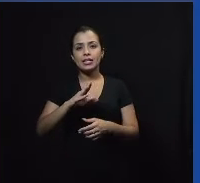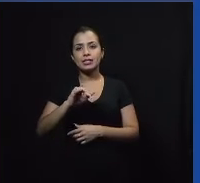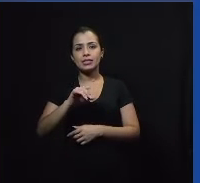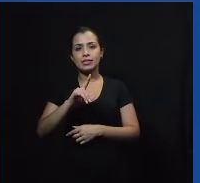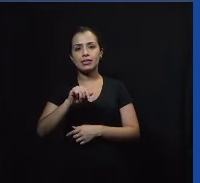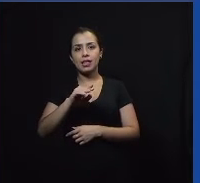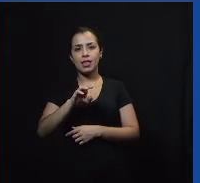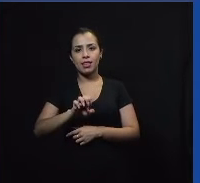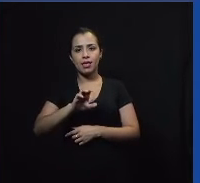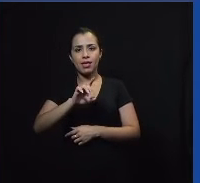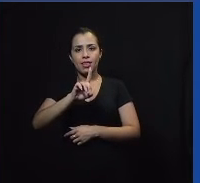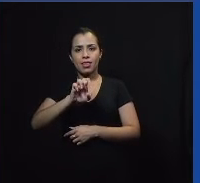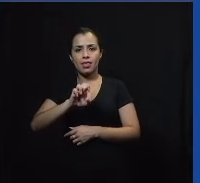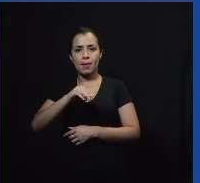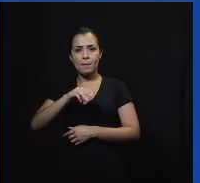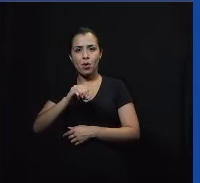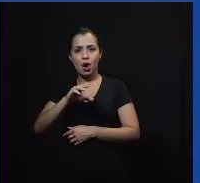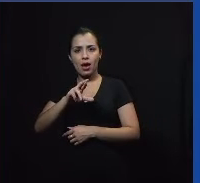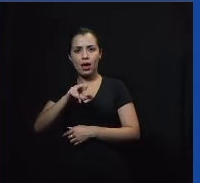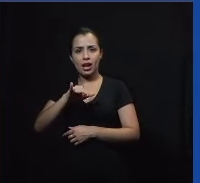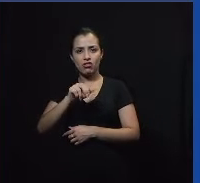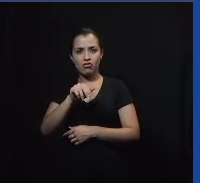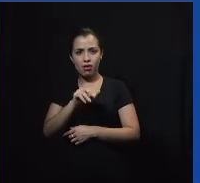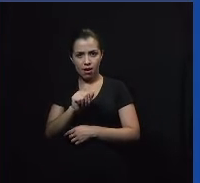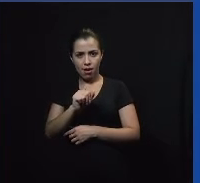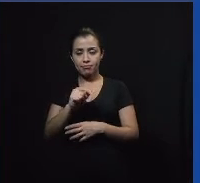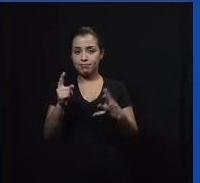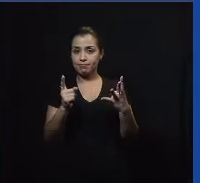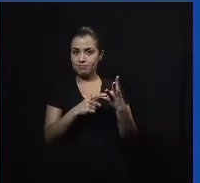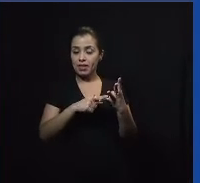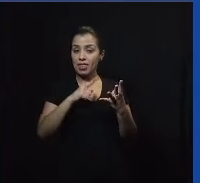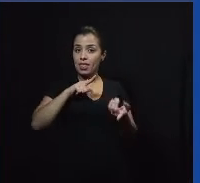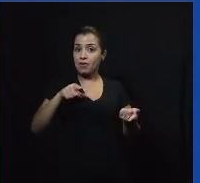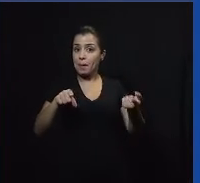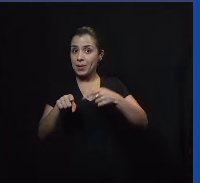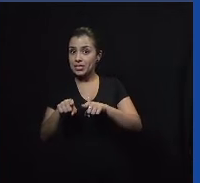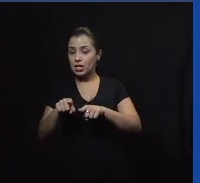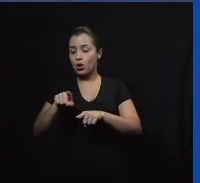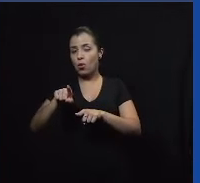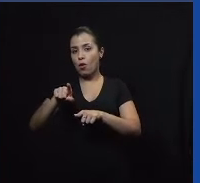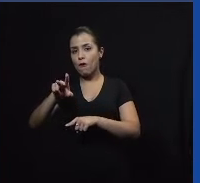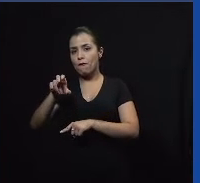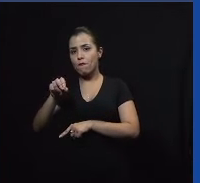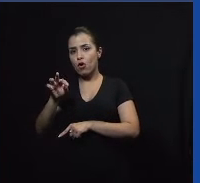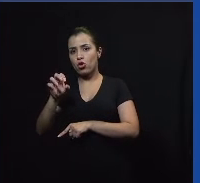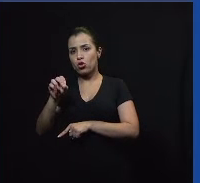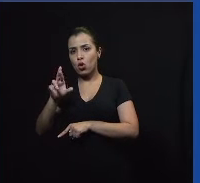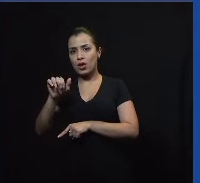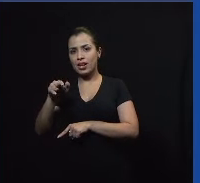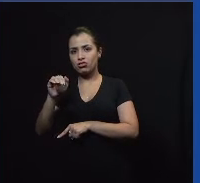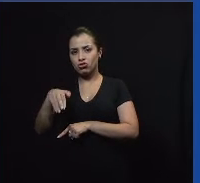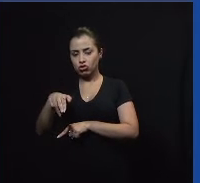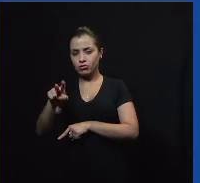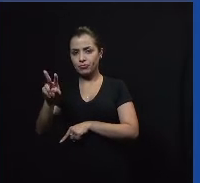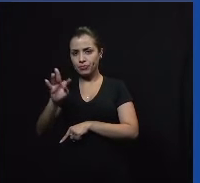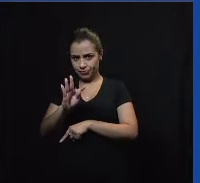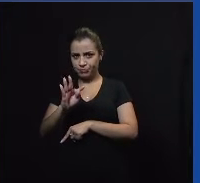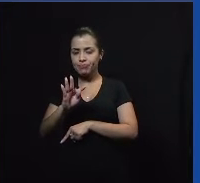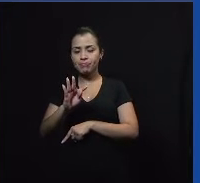Votorantim, que foi realizado em parceria com a Votorantim Cimentos. E a gente pôde experienciar ali